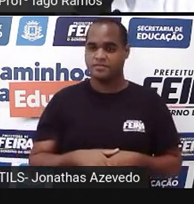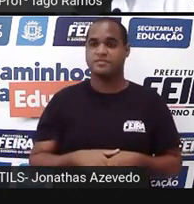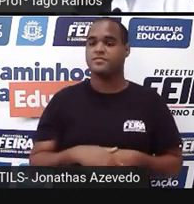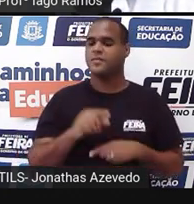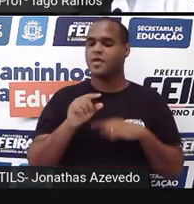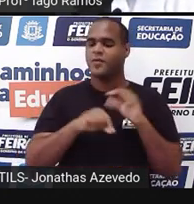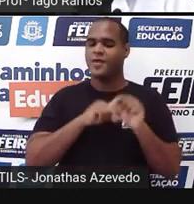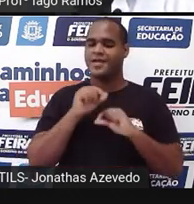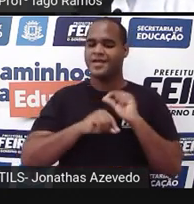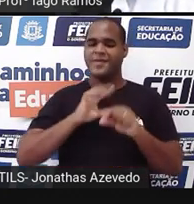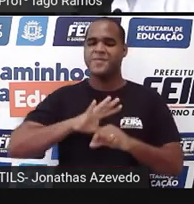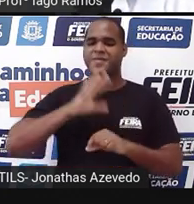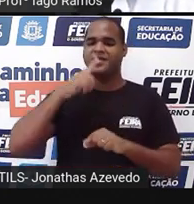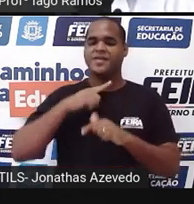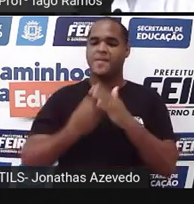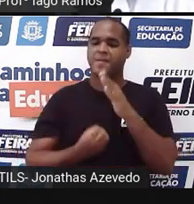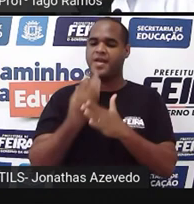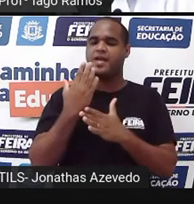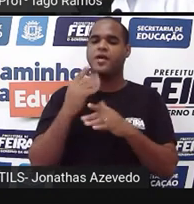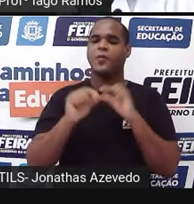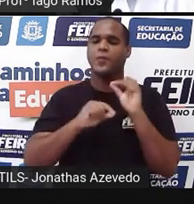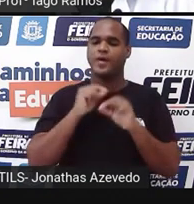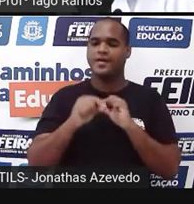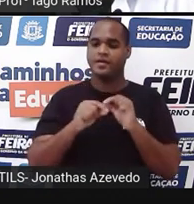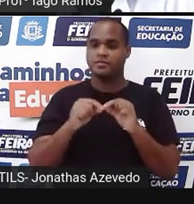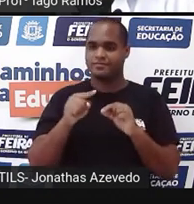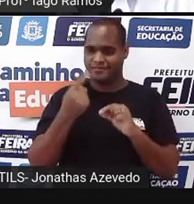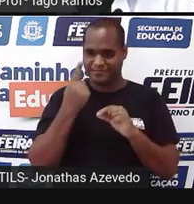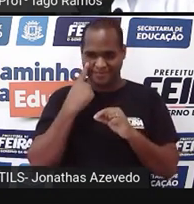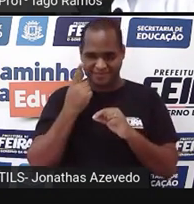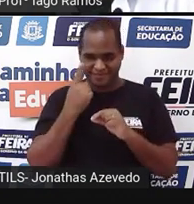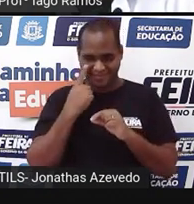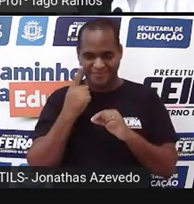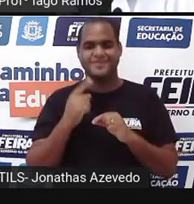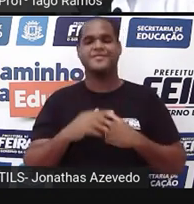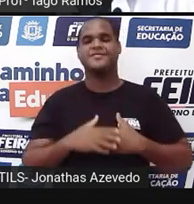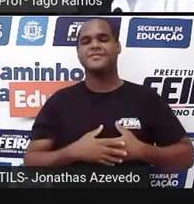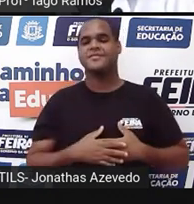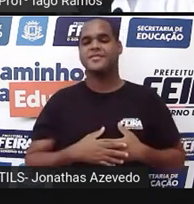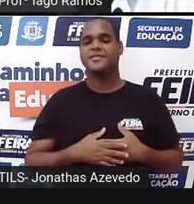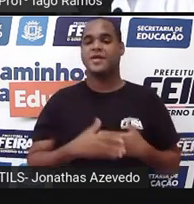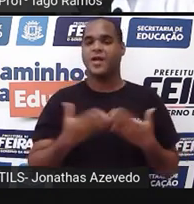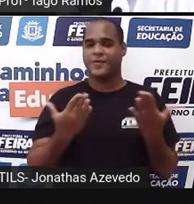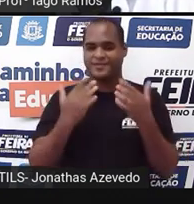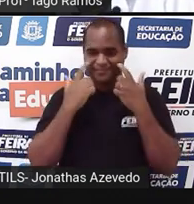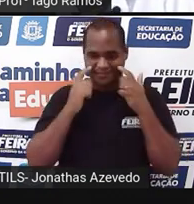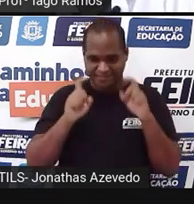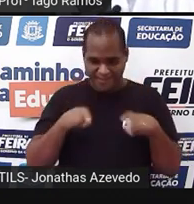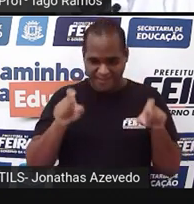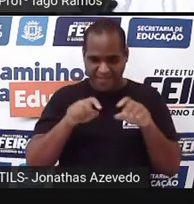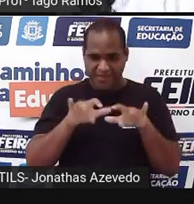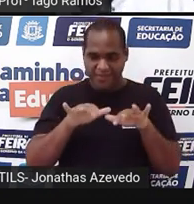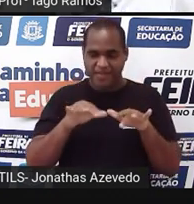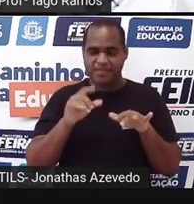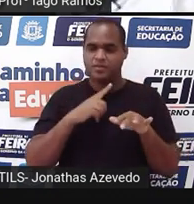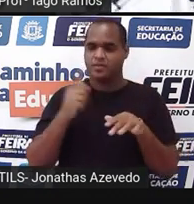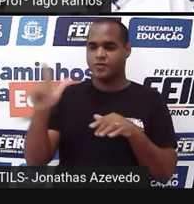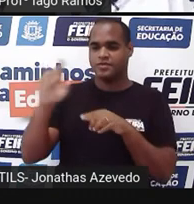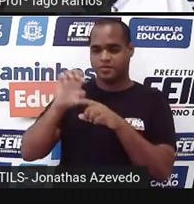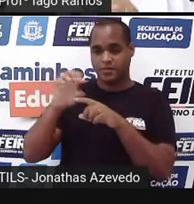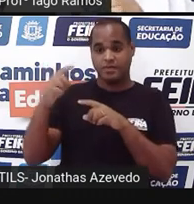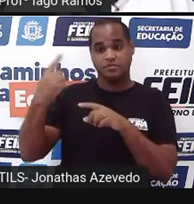acontecer quando aparecer a outra reta você vai ver olha só agora digitando a outra equação